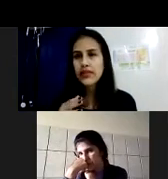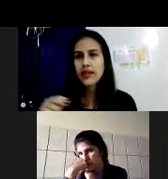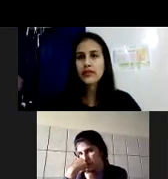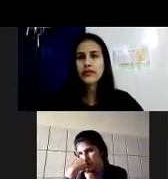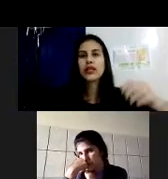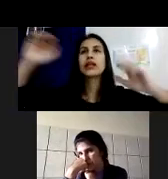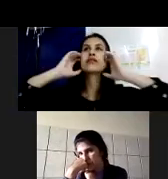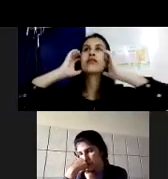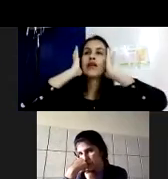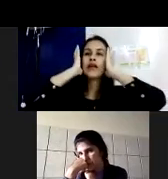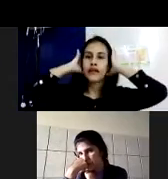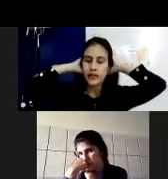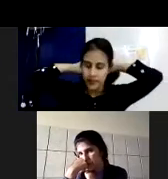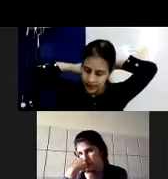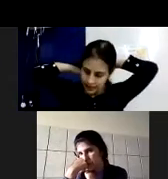Lembra que eu falei com vocês